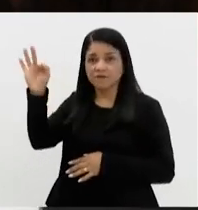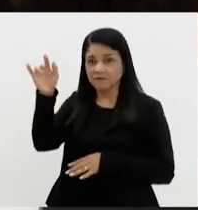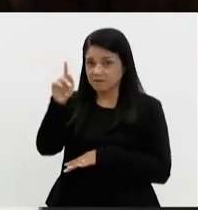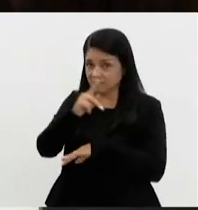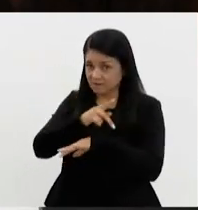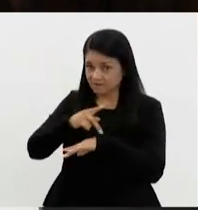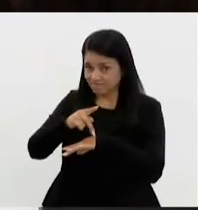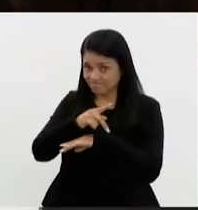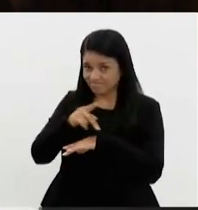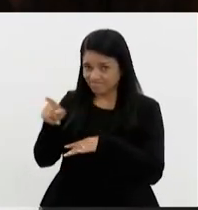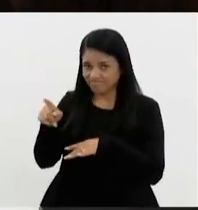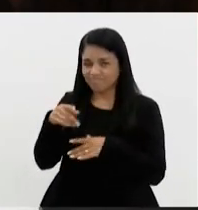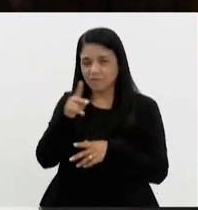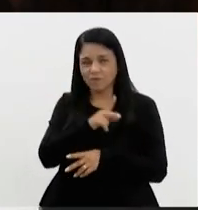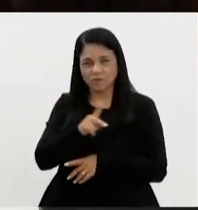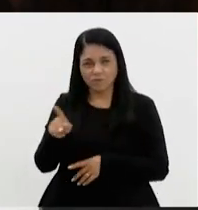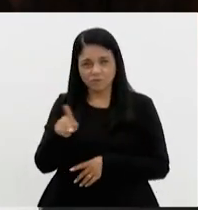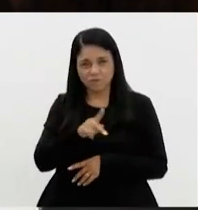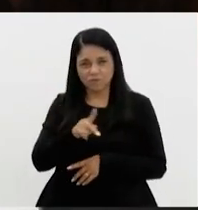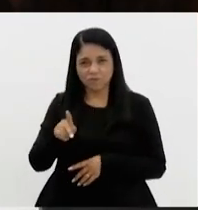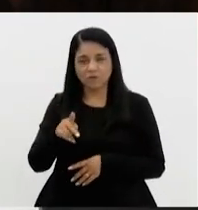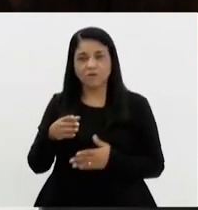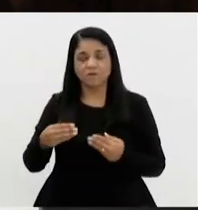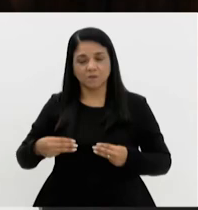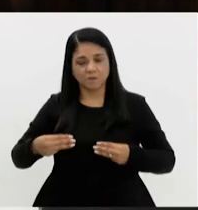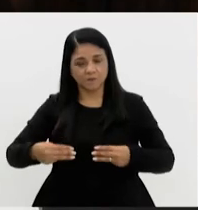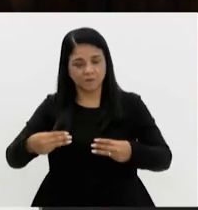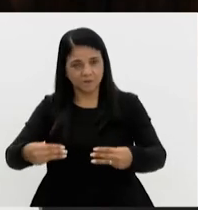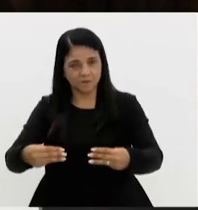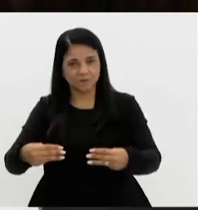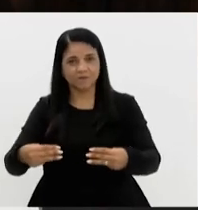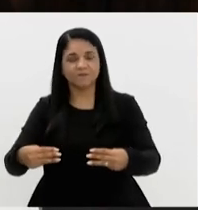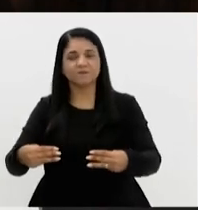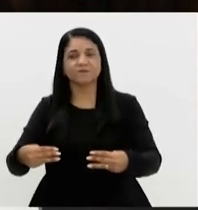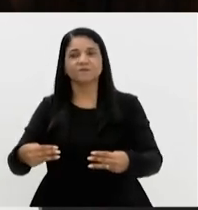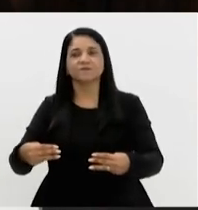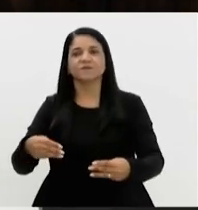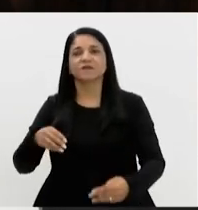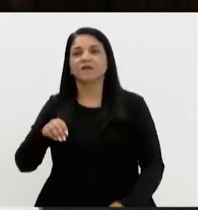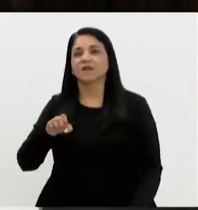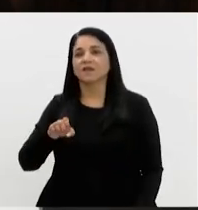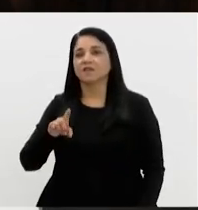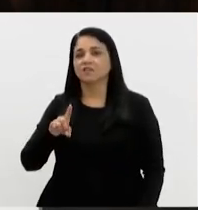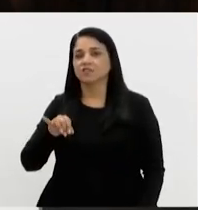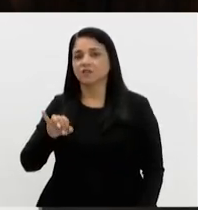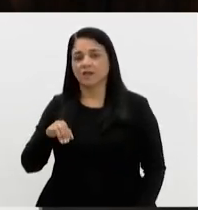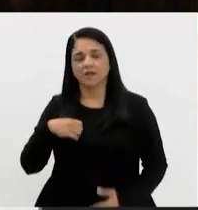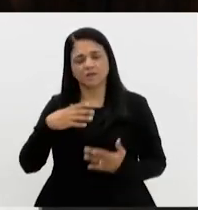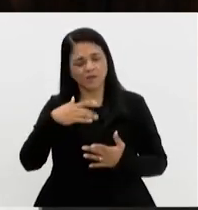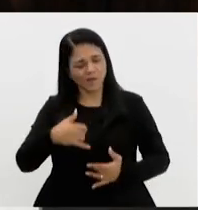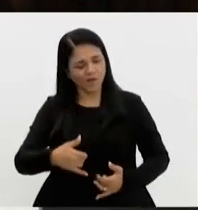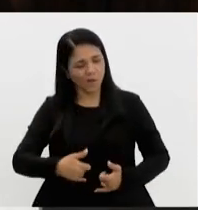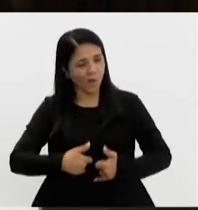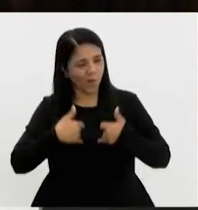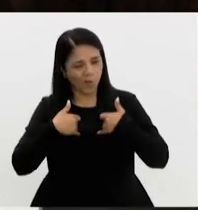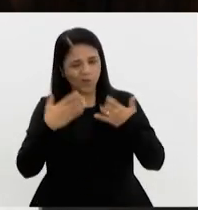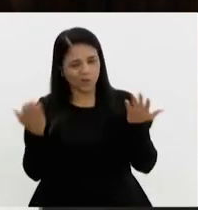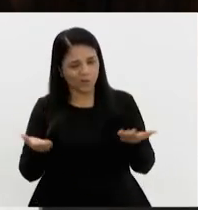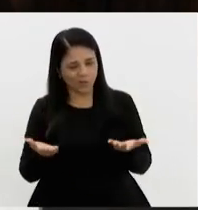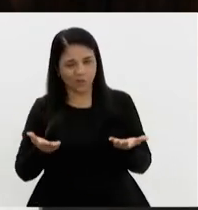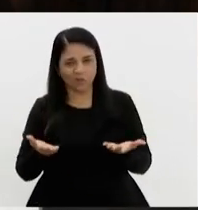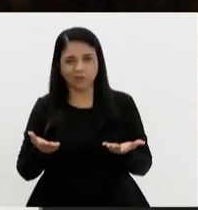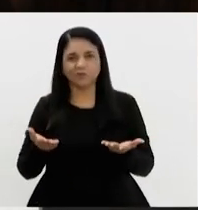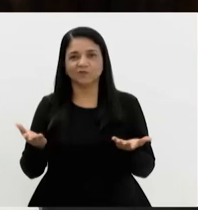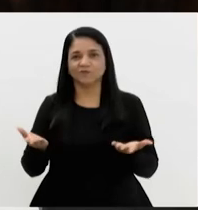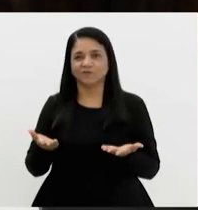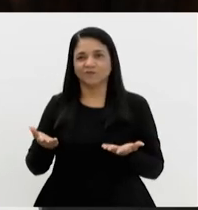modo eh ministra e professora eh Dilene É uma honra tê-la aqui conosco do mesmo modo que é uma honra